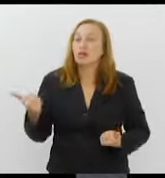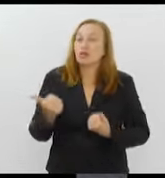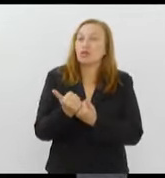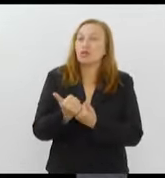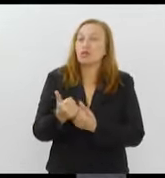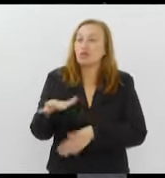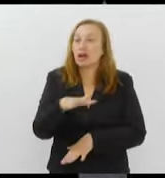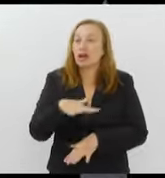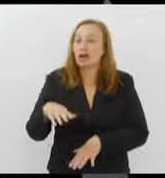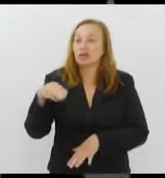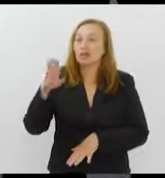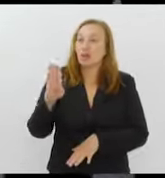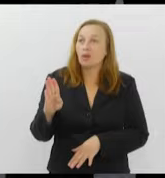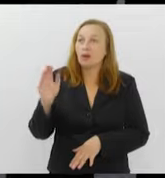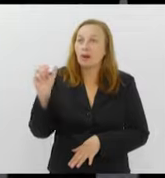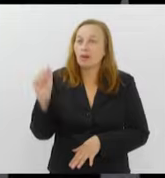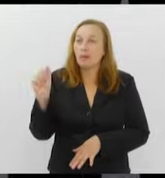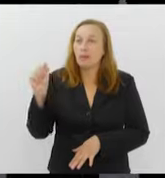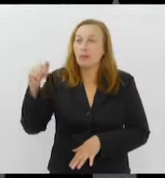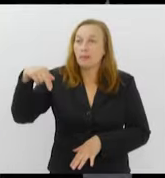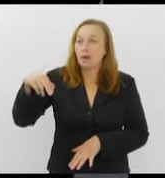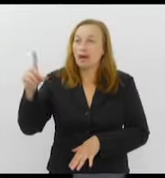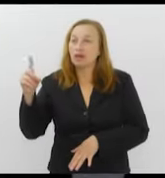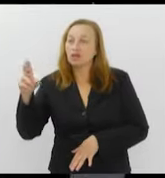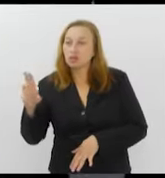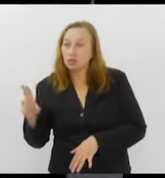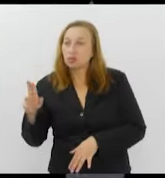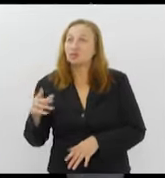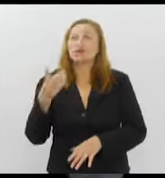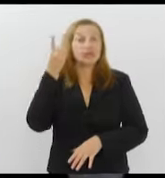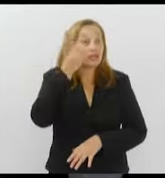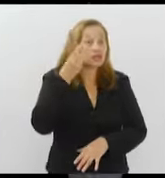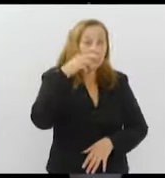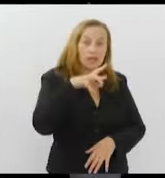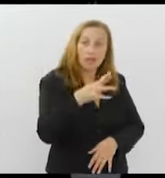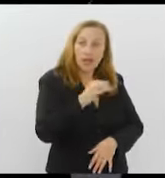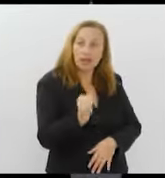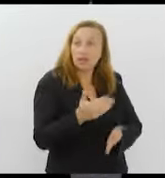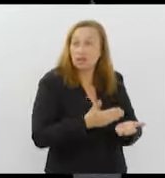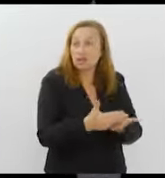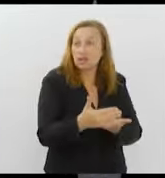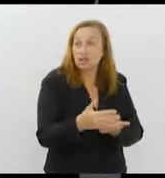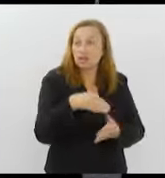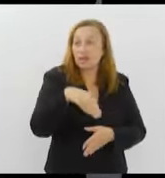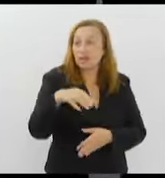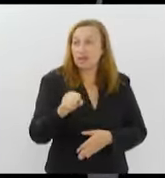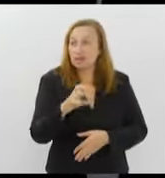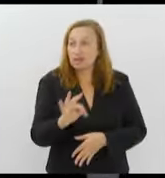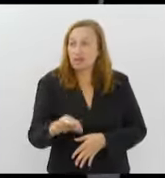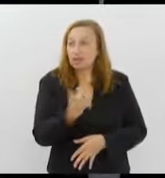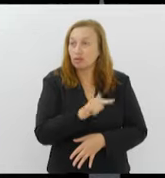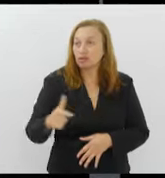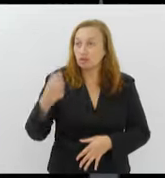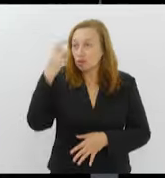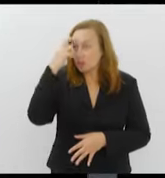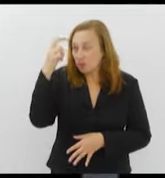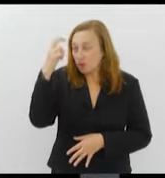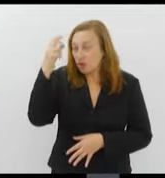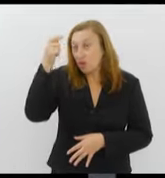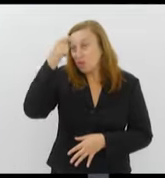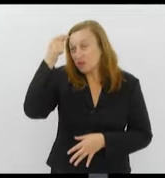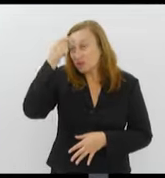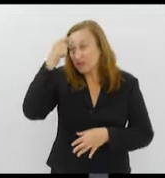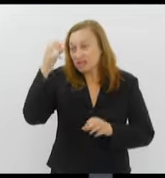Guandu, inclusive, deputada Marina, no início, o MST não tinha uma consciência ecológica tão grande quanto